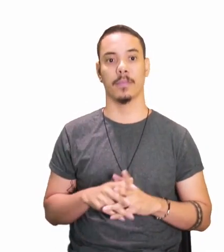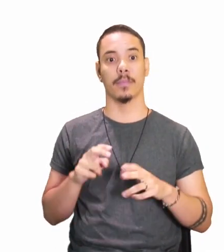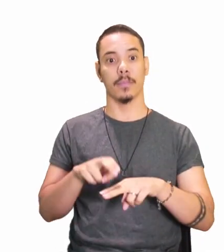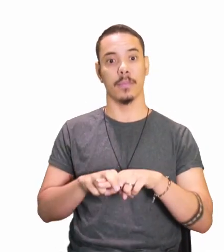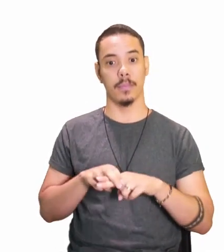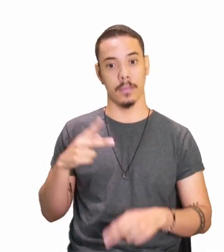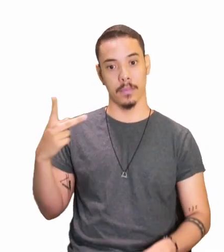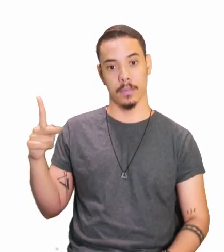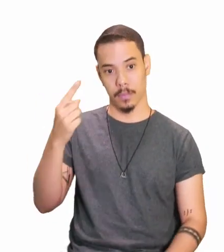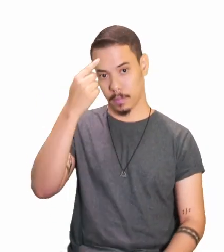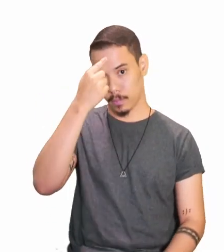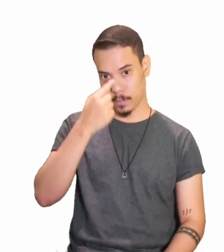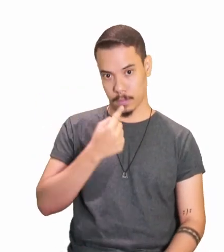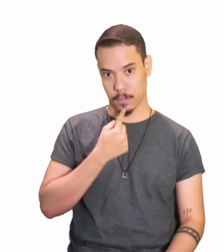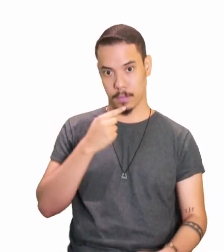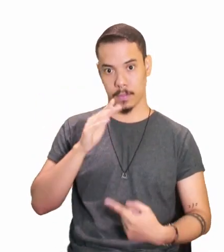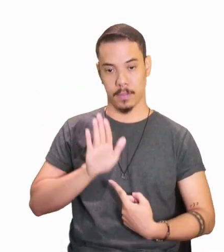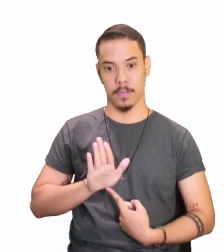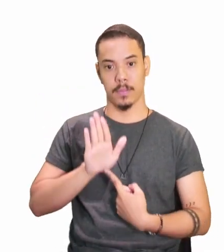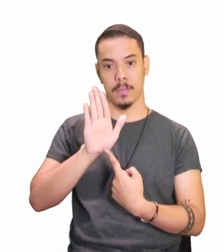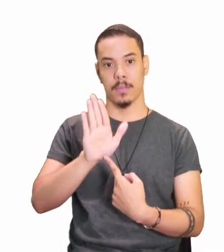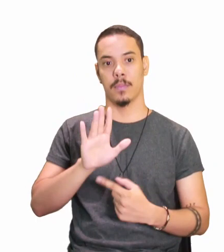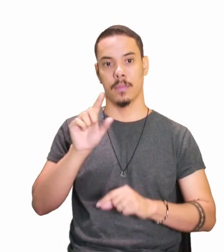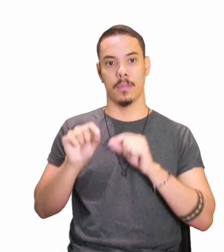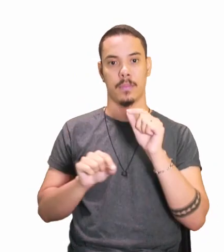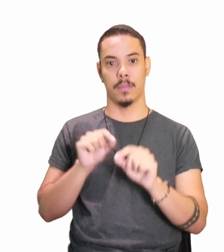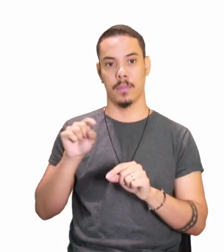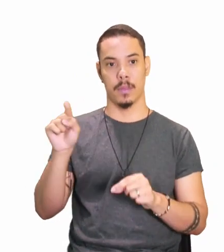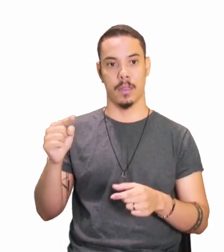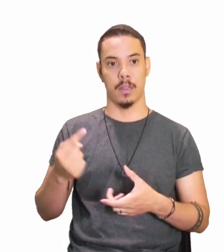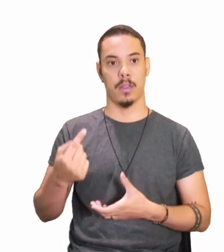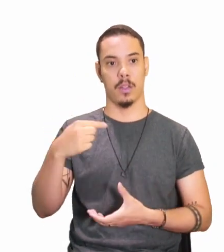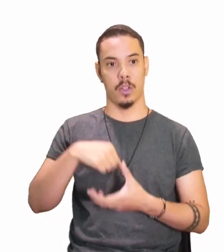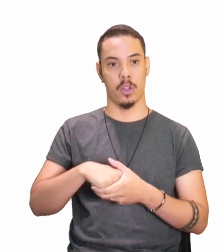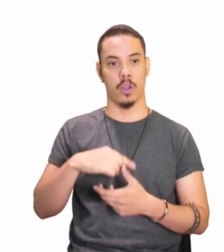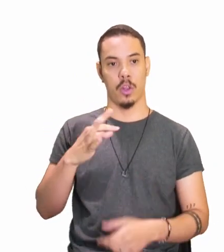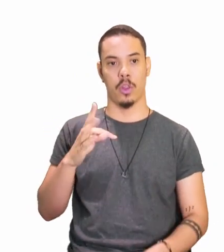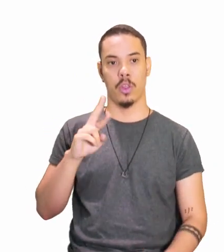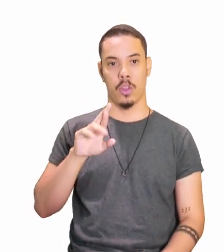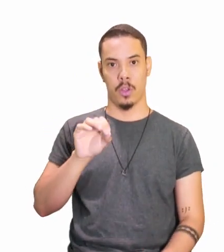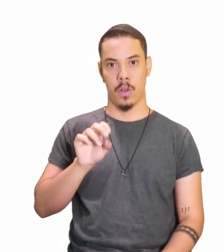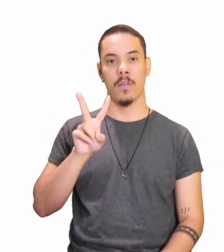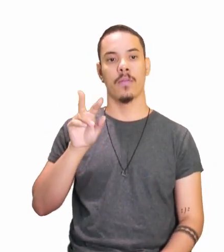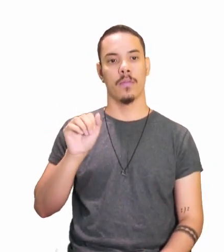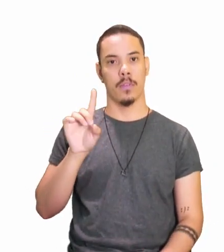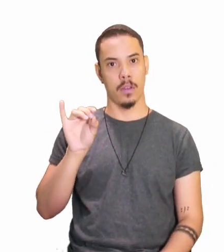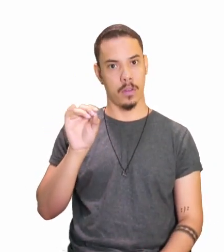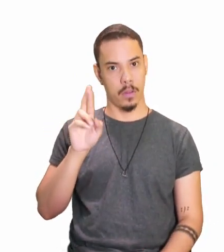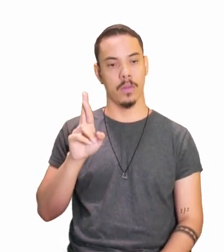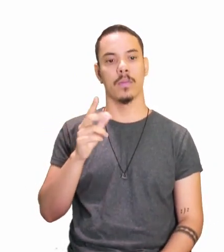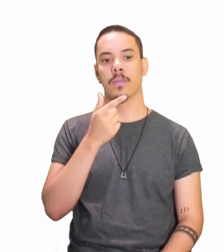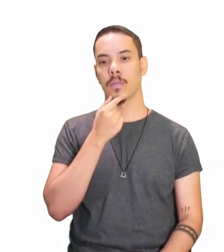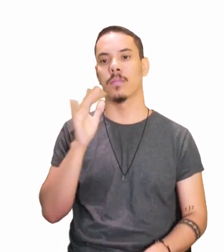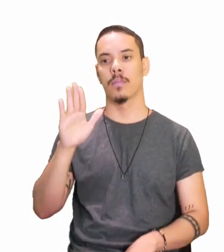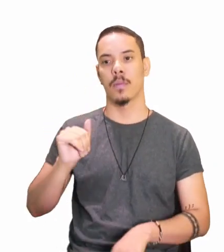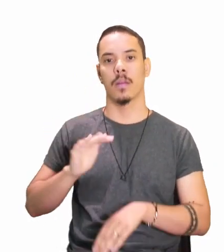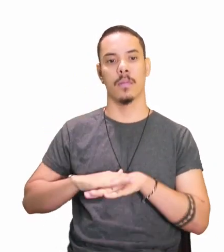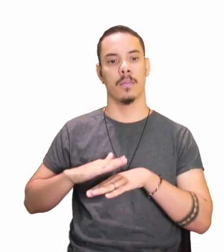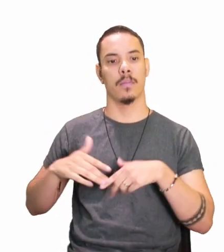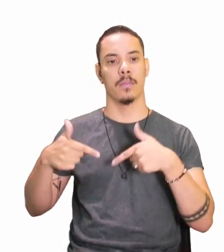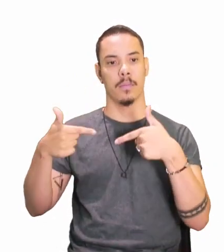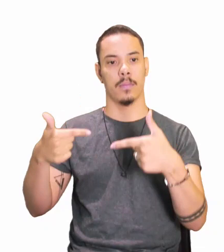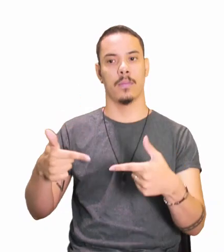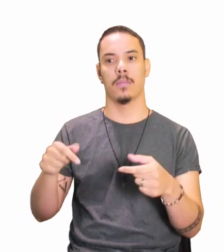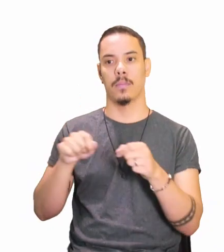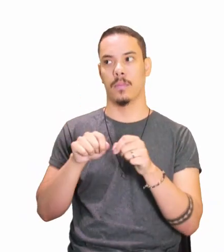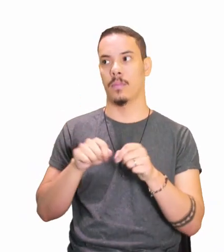essa imagem já está mostrando. Aqui é o trovador, é aquele que pegava lá e tocava